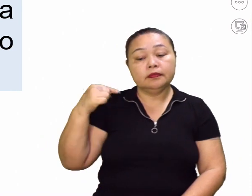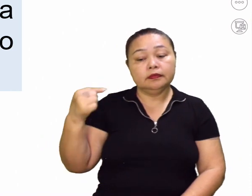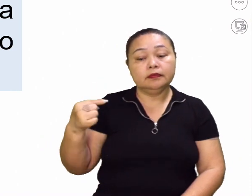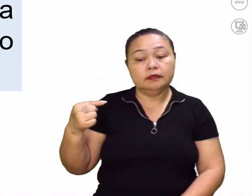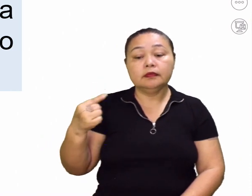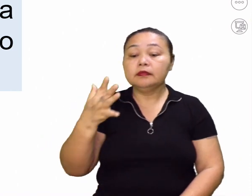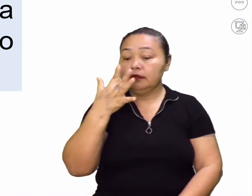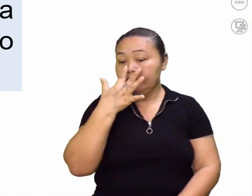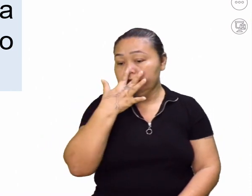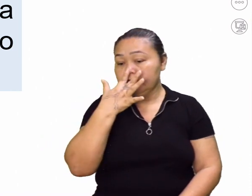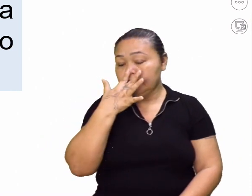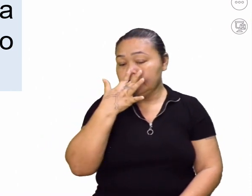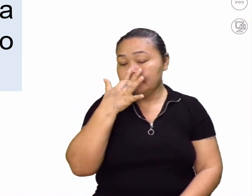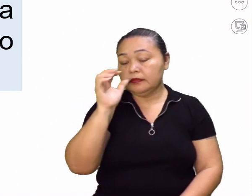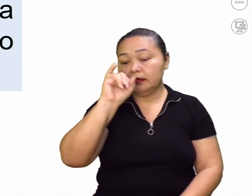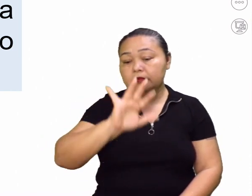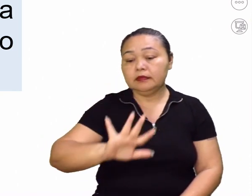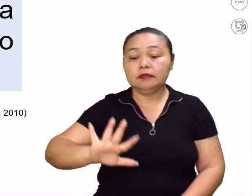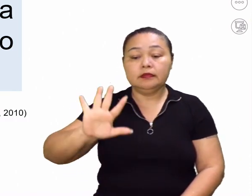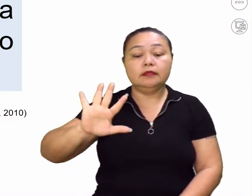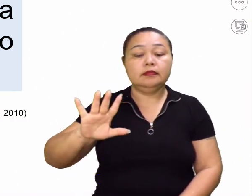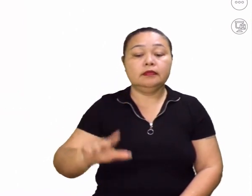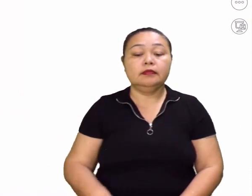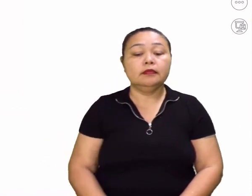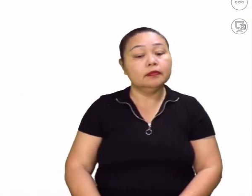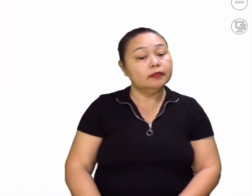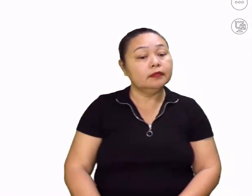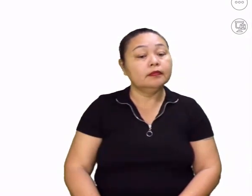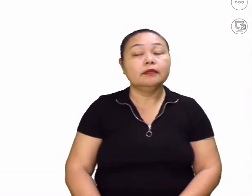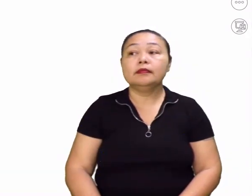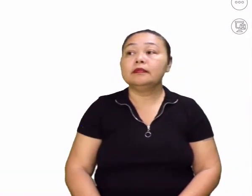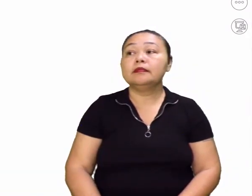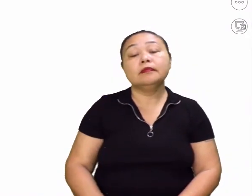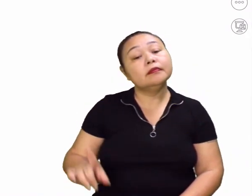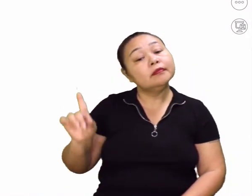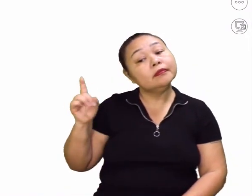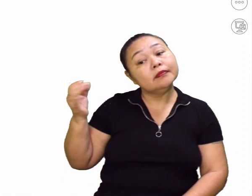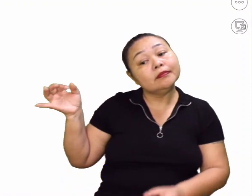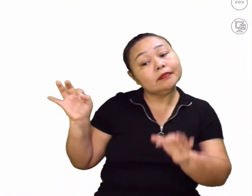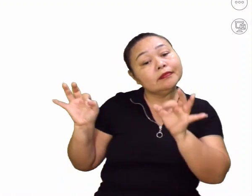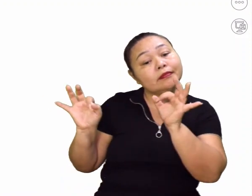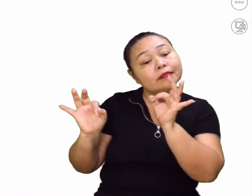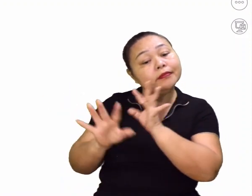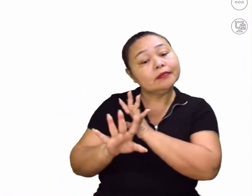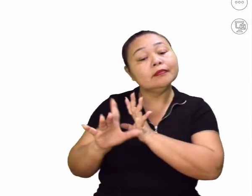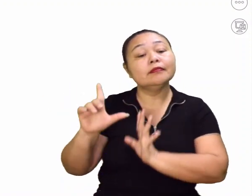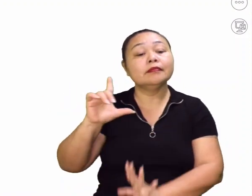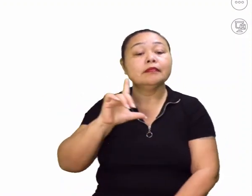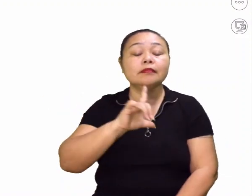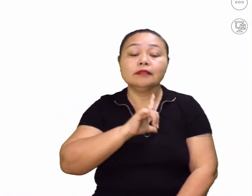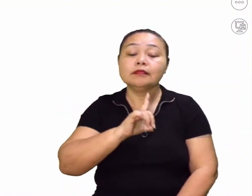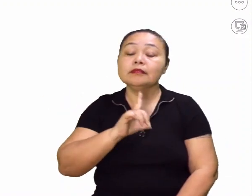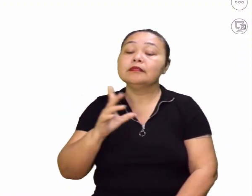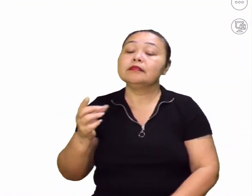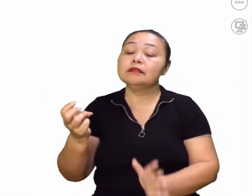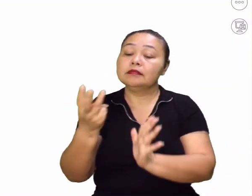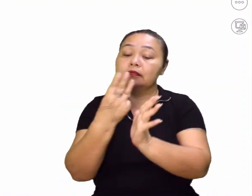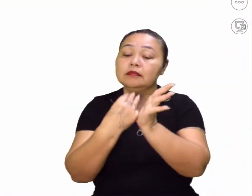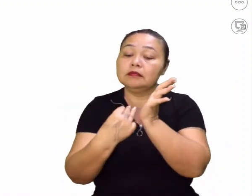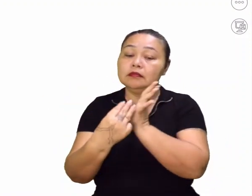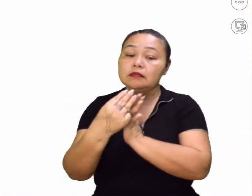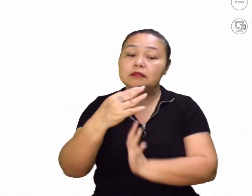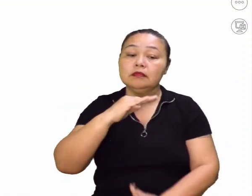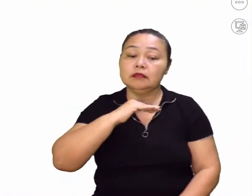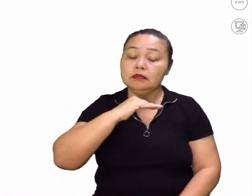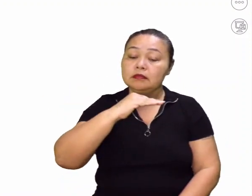vai até observar a imagem em seguida. Olha aí, pronto. Temos aqui um mapa topográfico